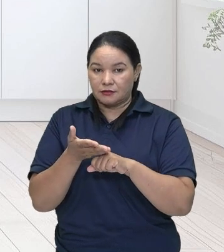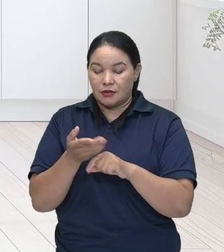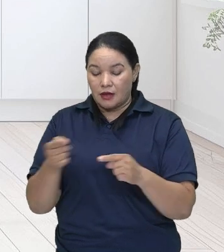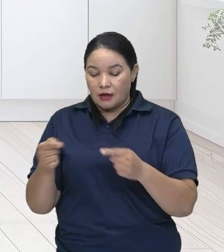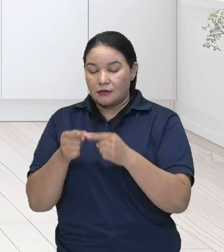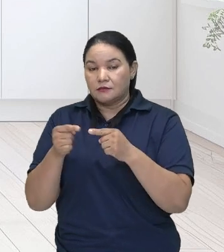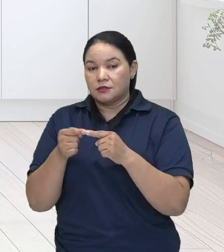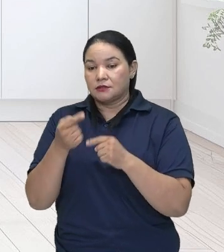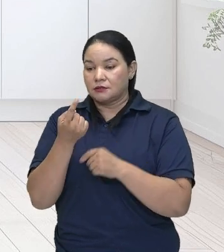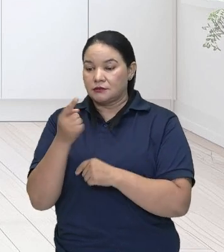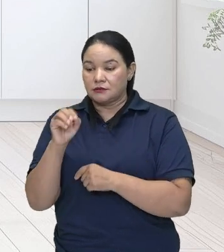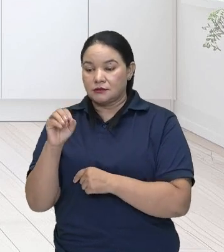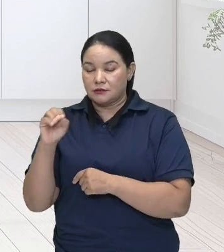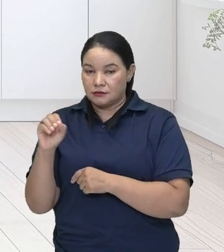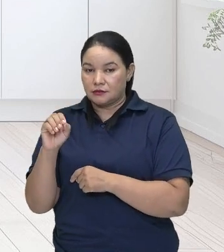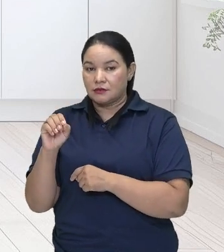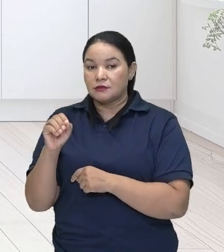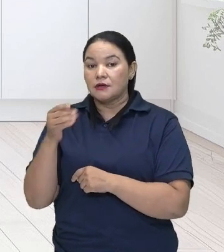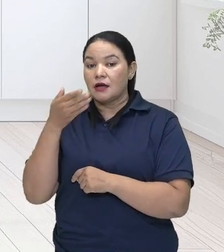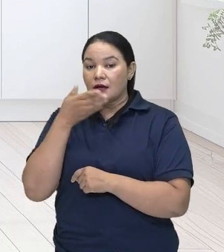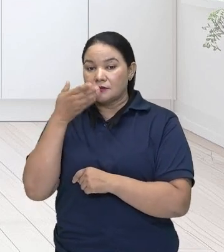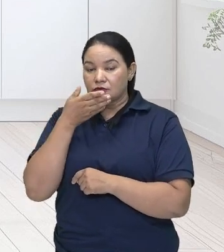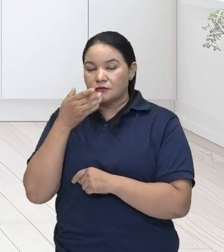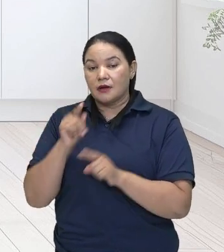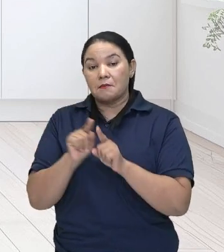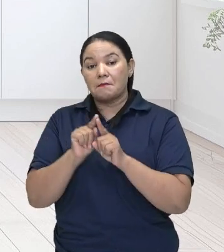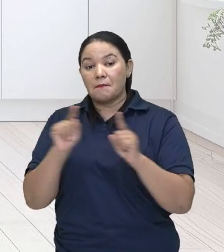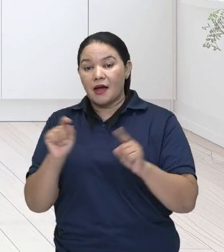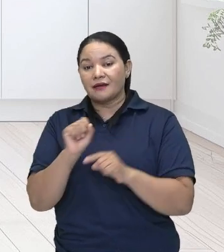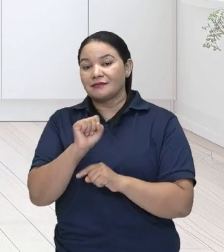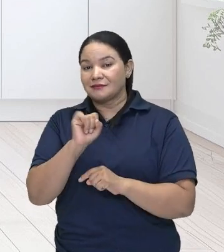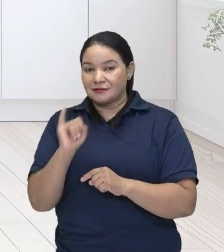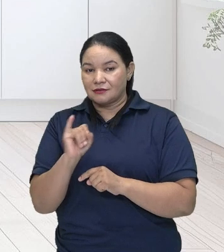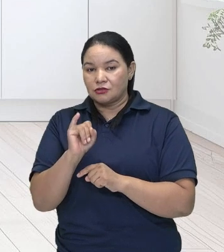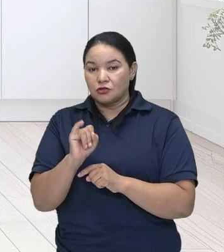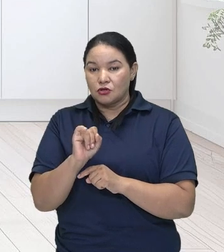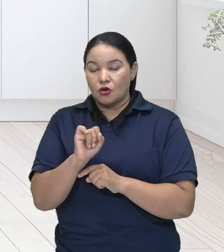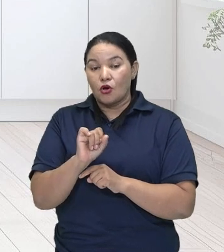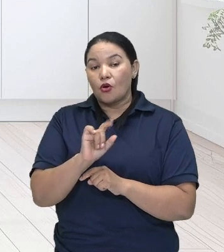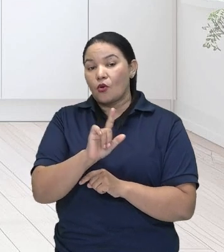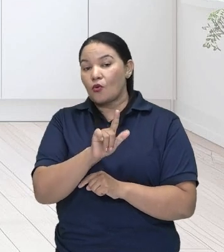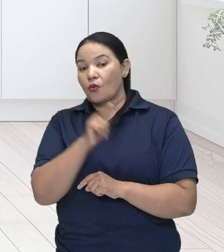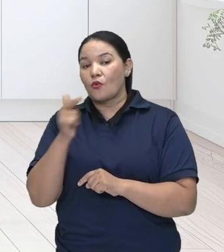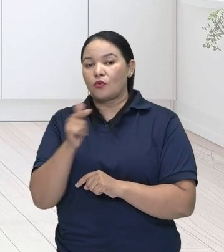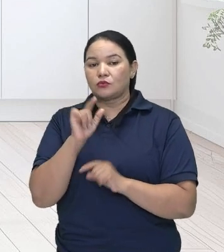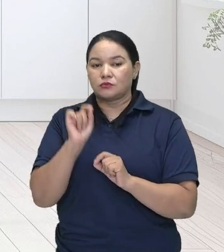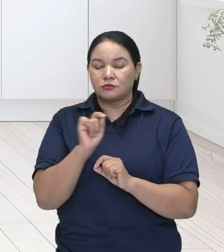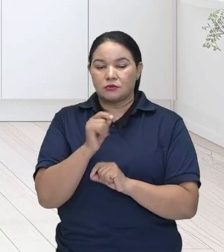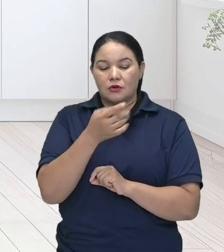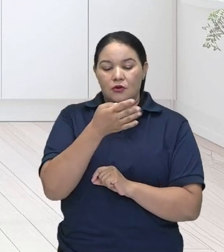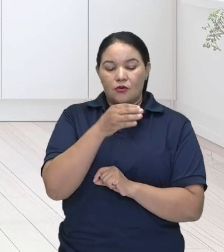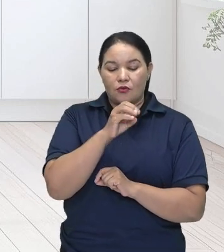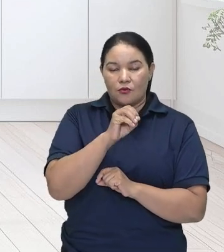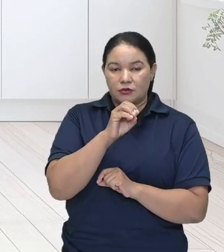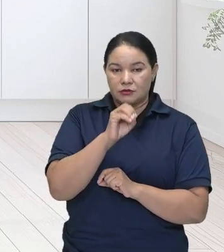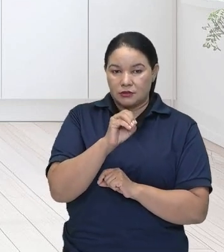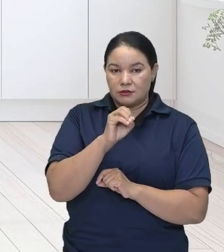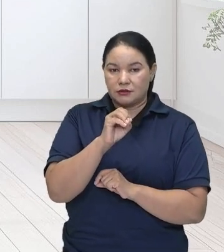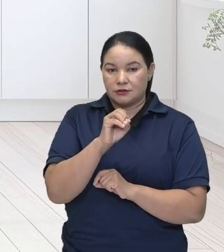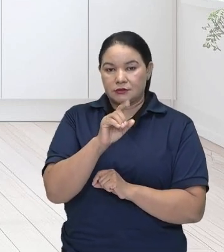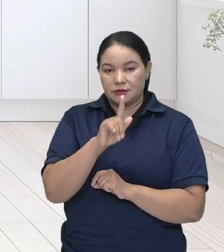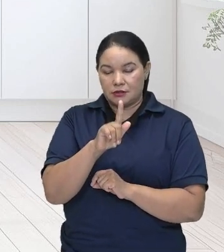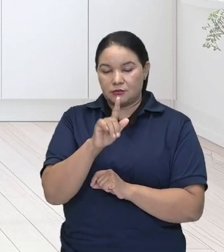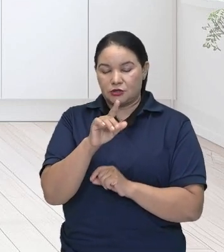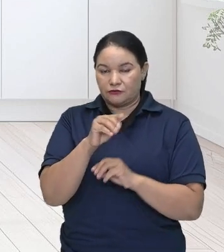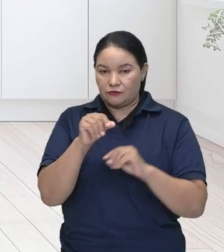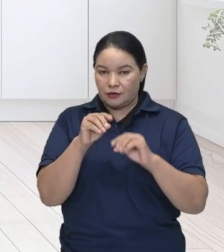100 de açúcar. Mas se você fizer uma receita de 400 gramas de farinha, você vai